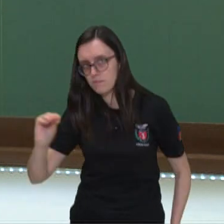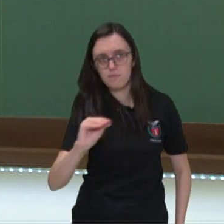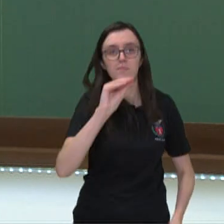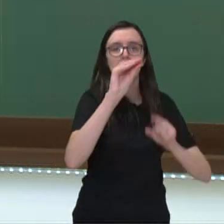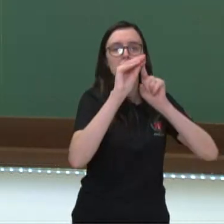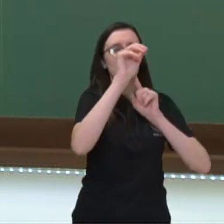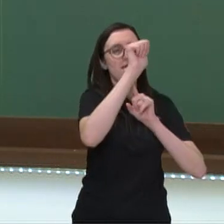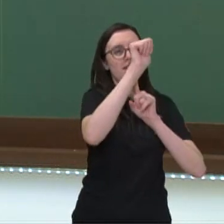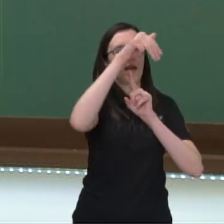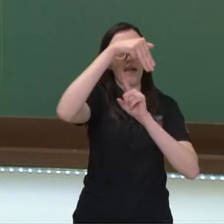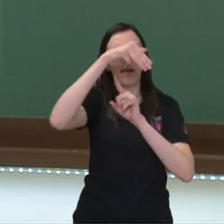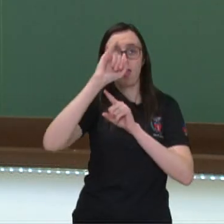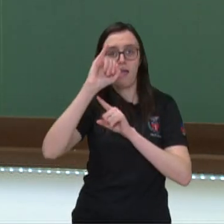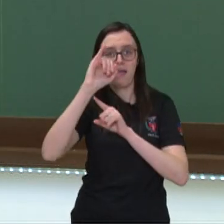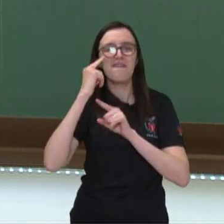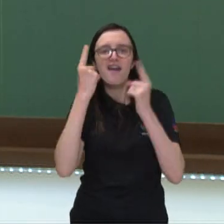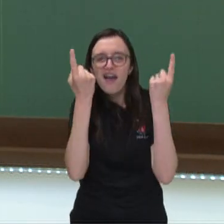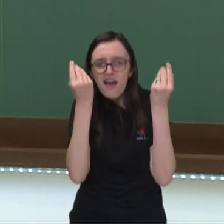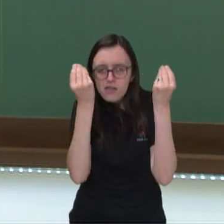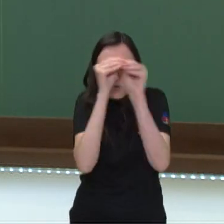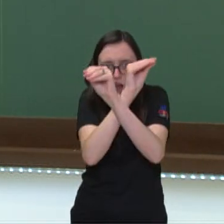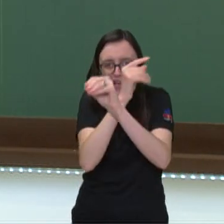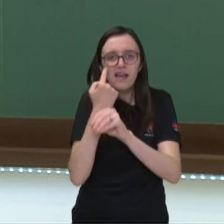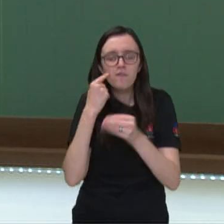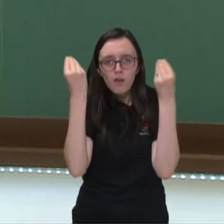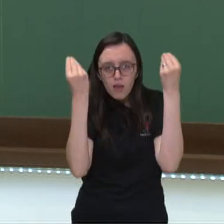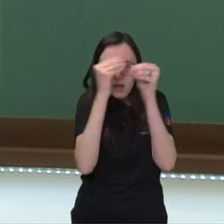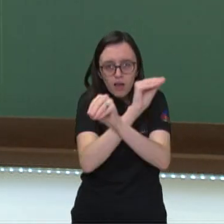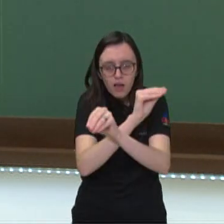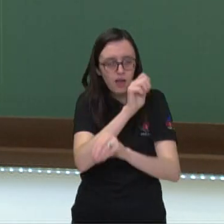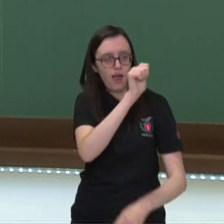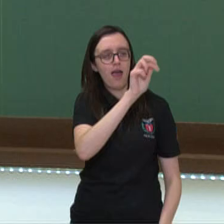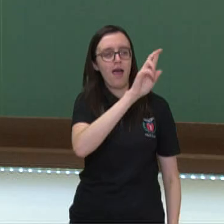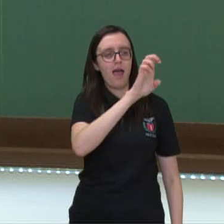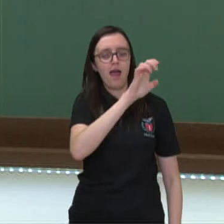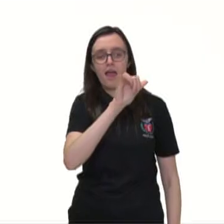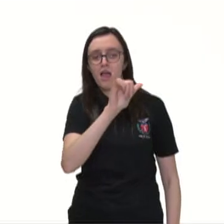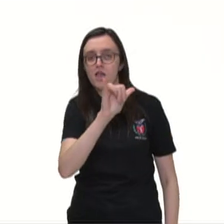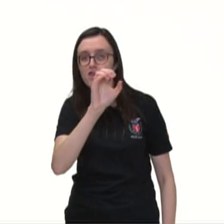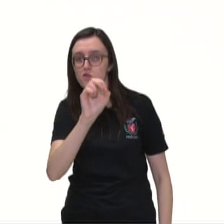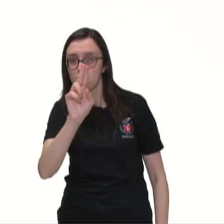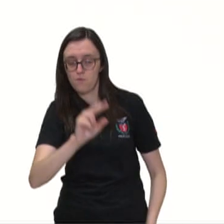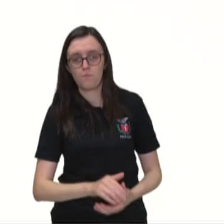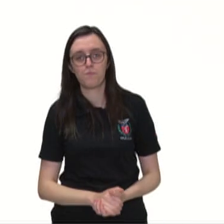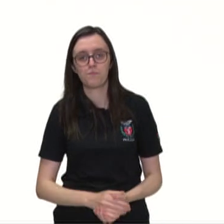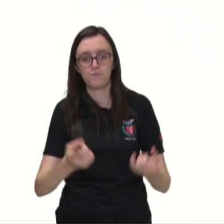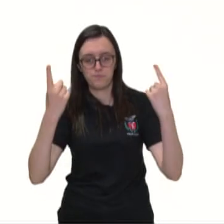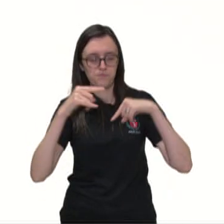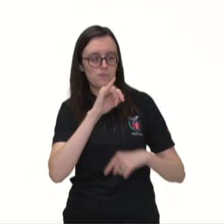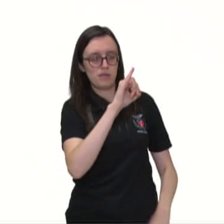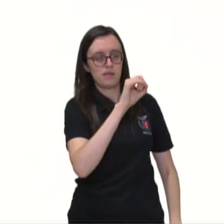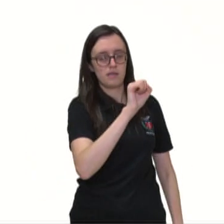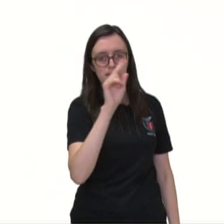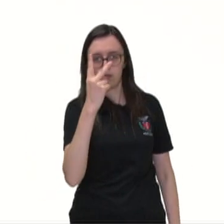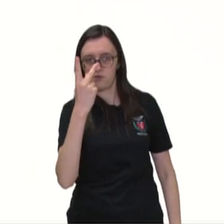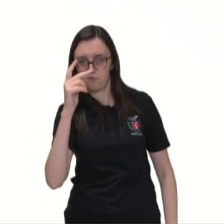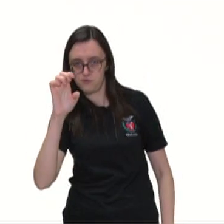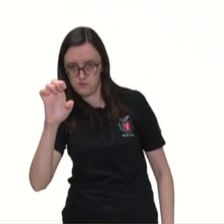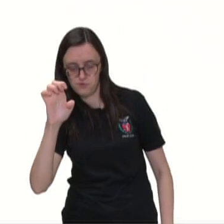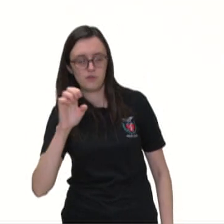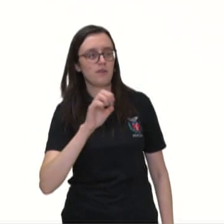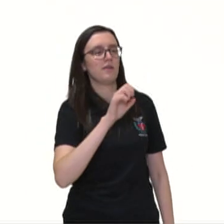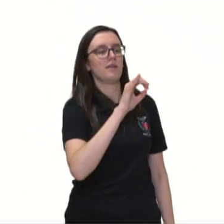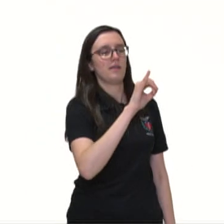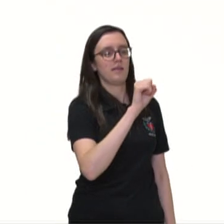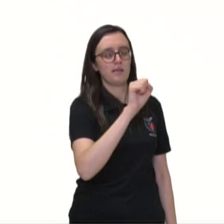Eu sou? Eu estou? Are you? Você é? Você está? Is he? Is she?